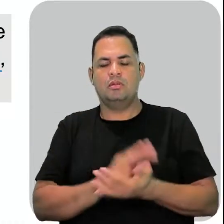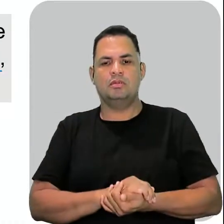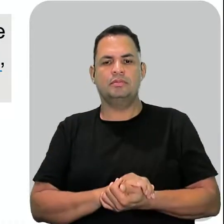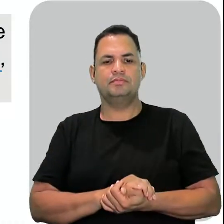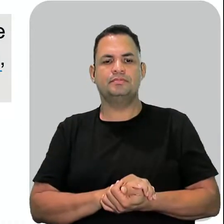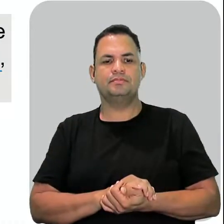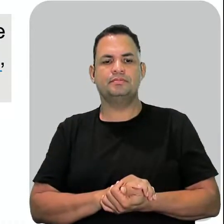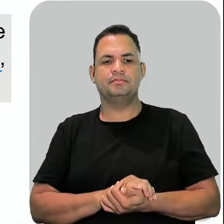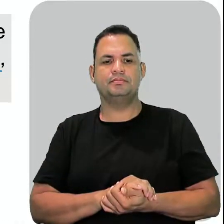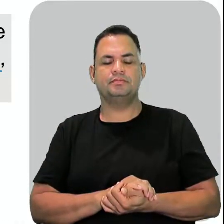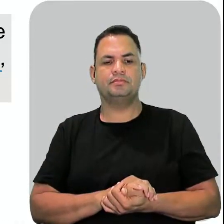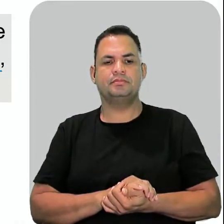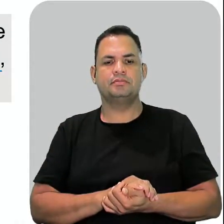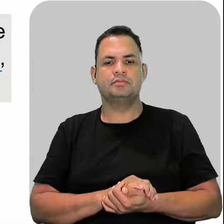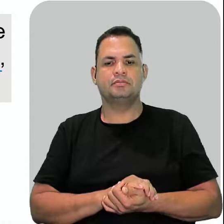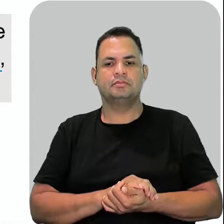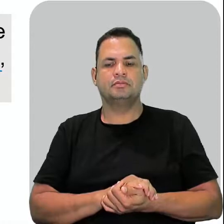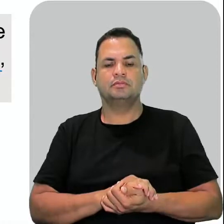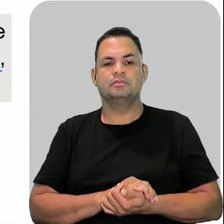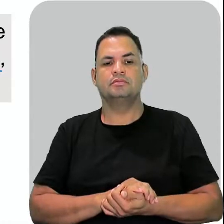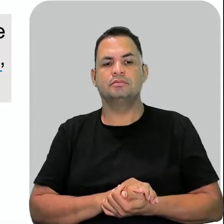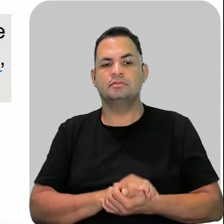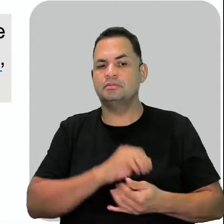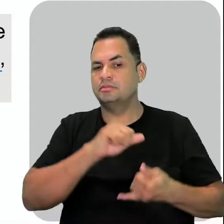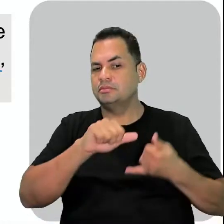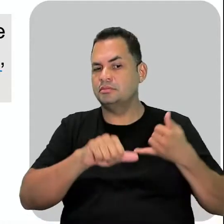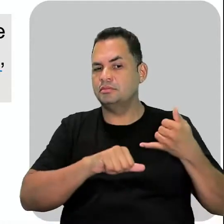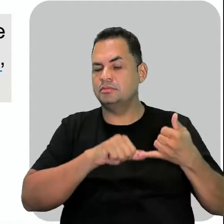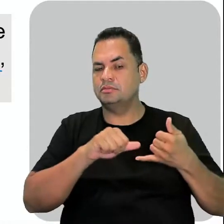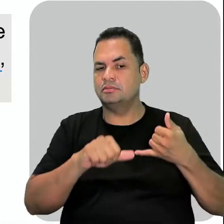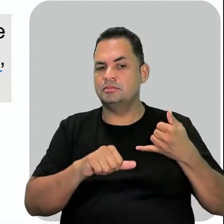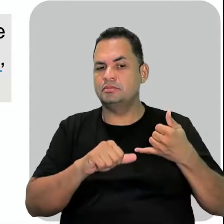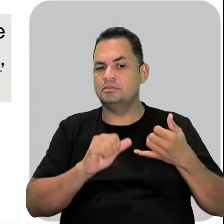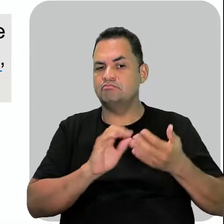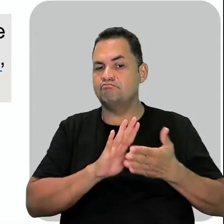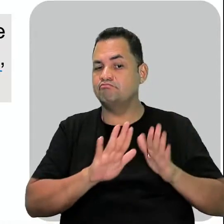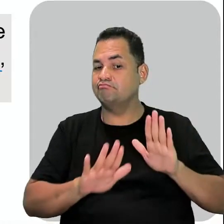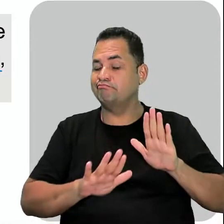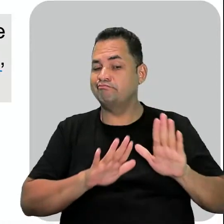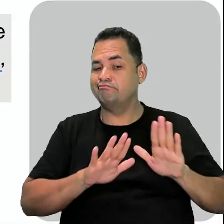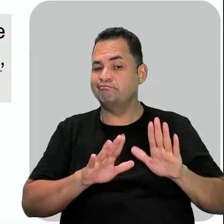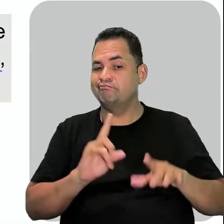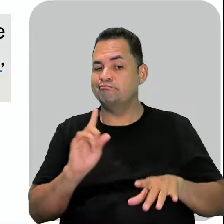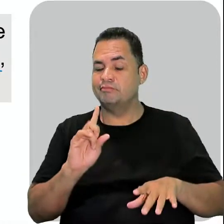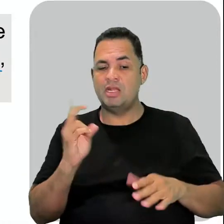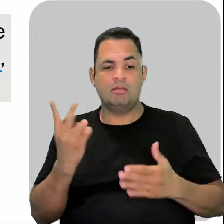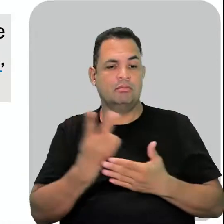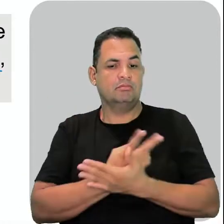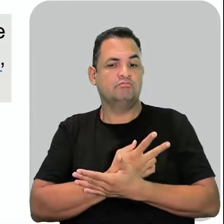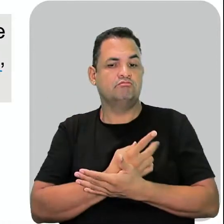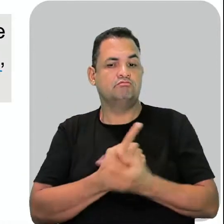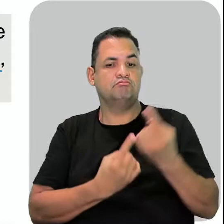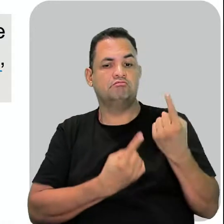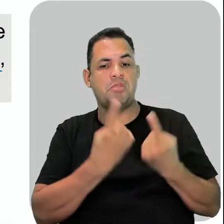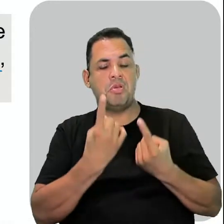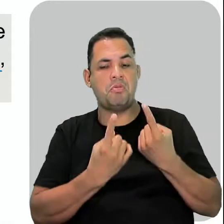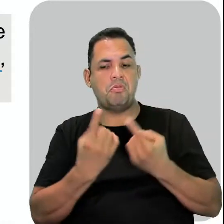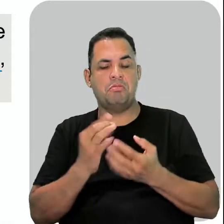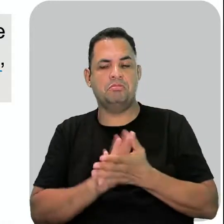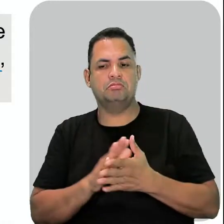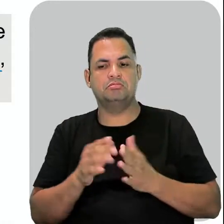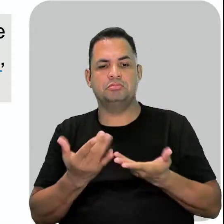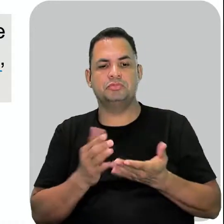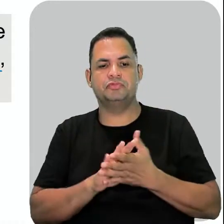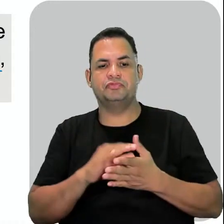da temperatura e da pressão, essa reação talvez nem ocorra se algum deles estiver fora